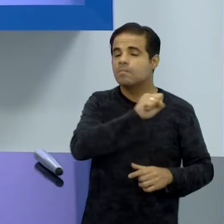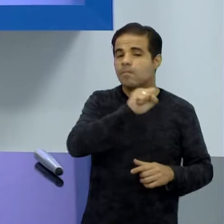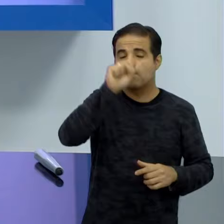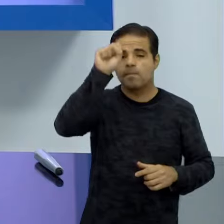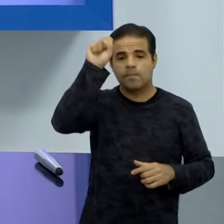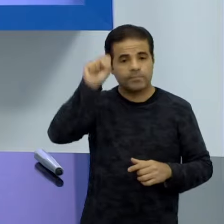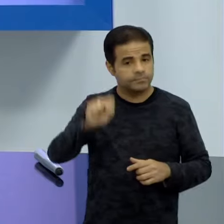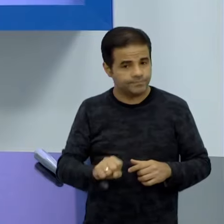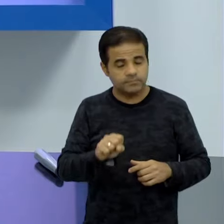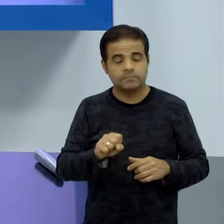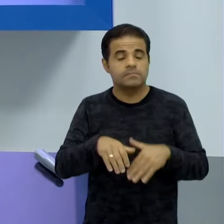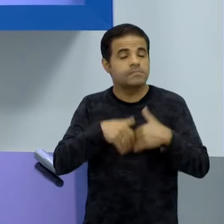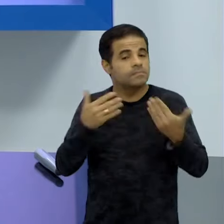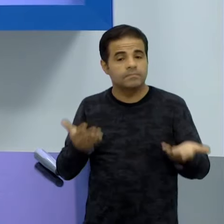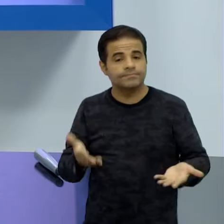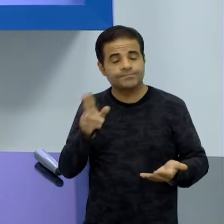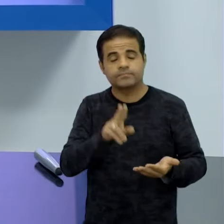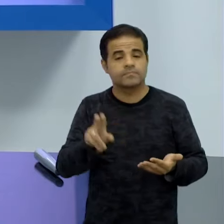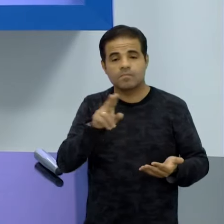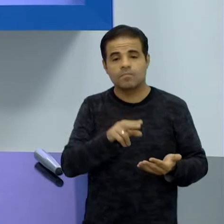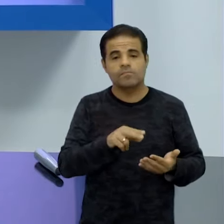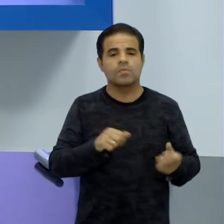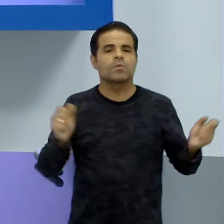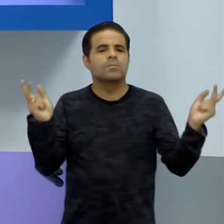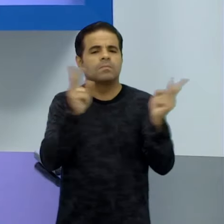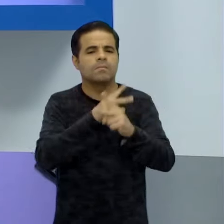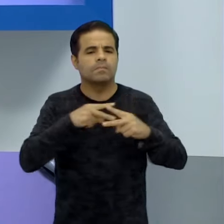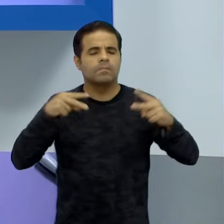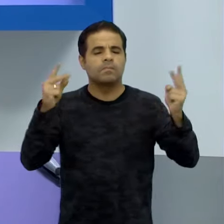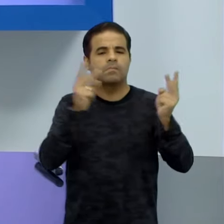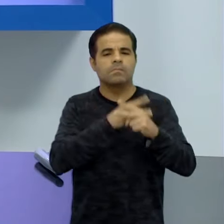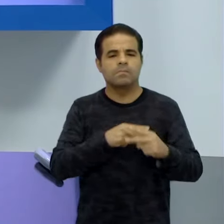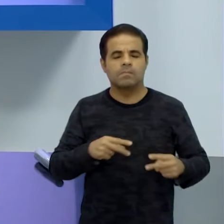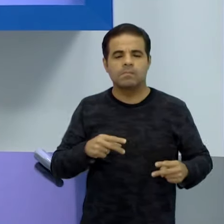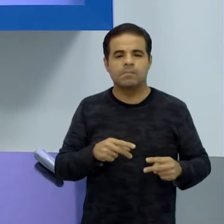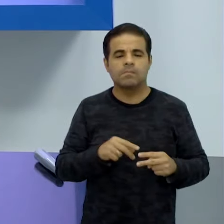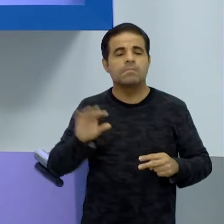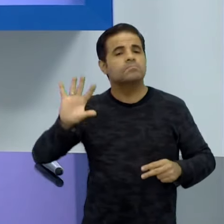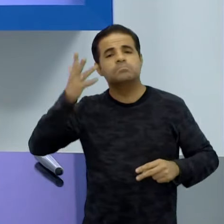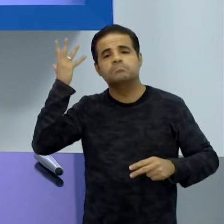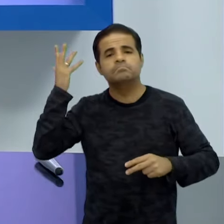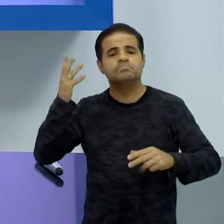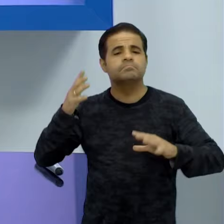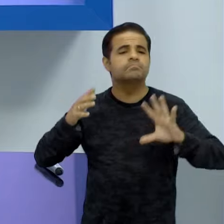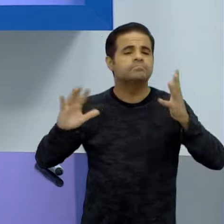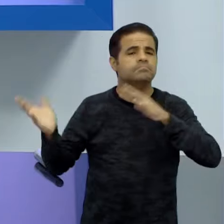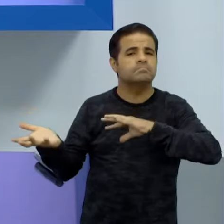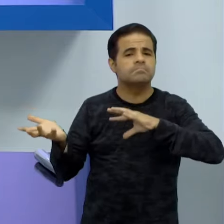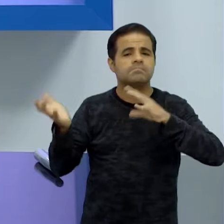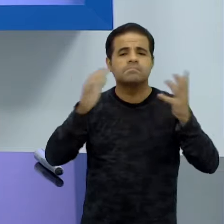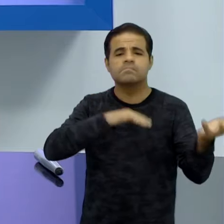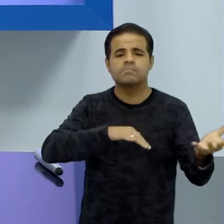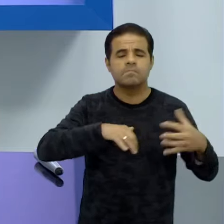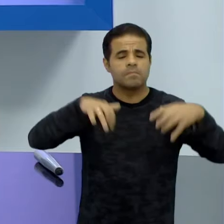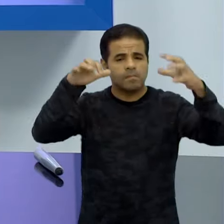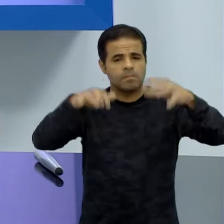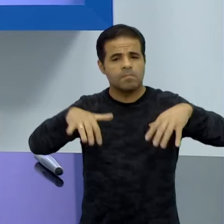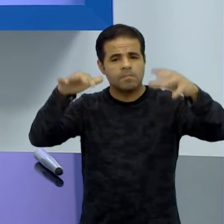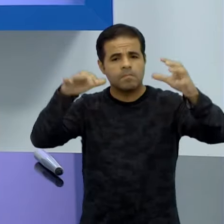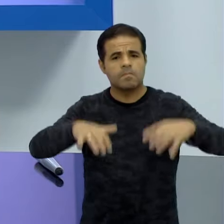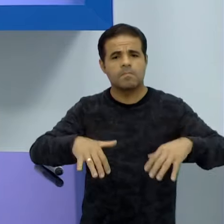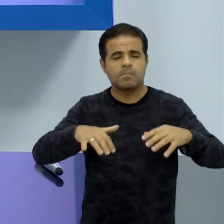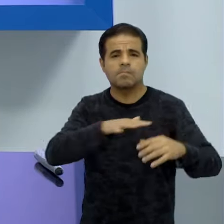sudeste, através aí dos ventos, e ela ocasiona as chuvas que acontecem na região